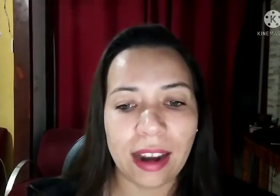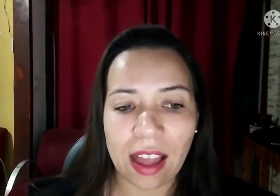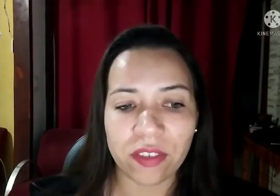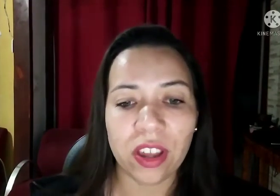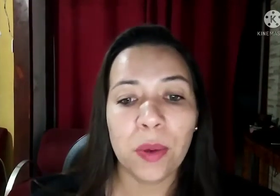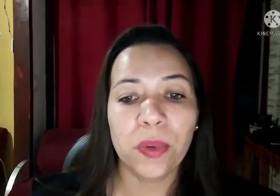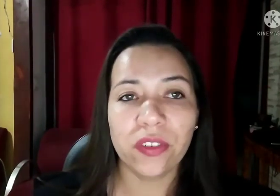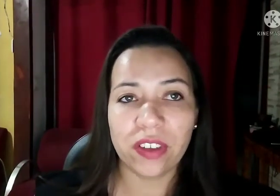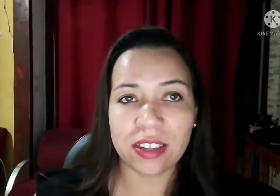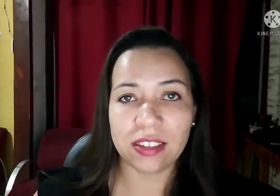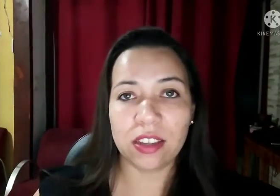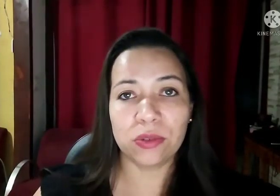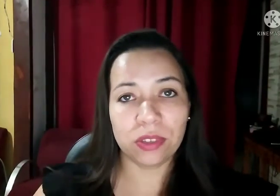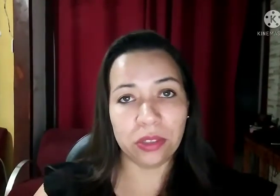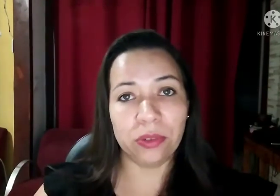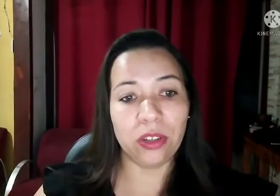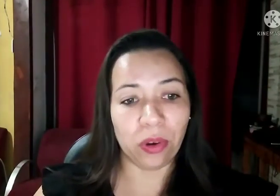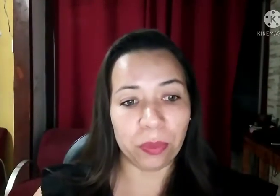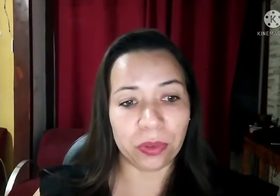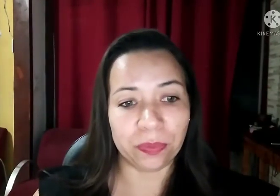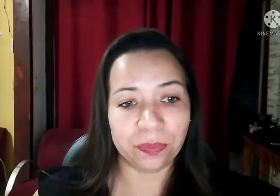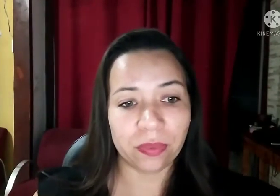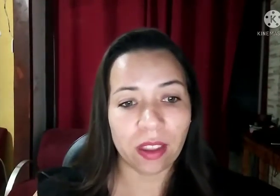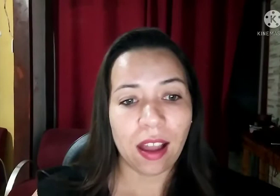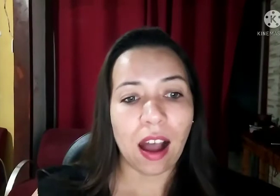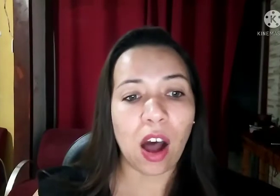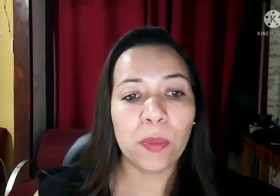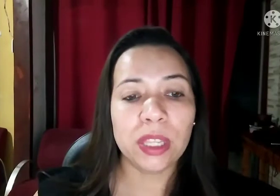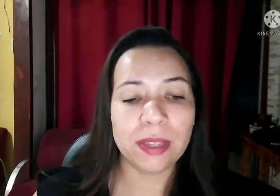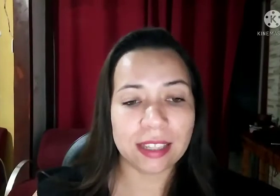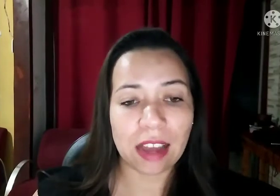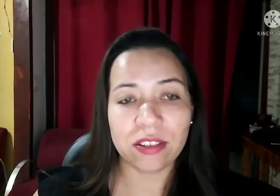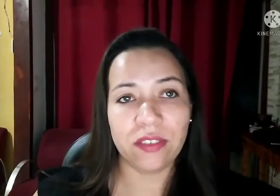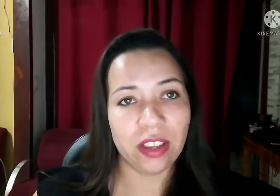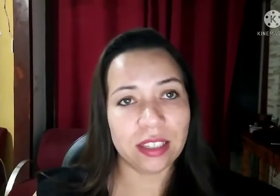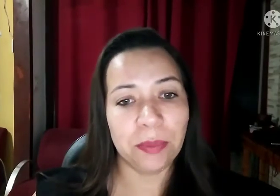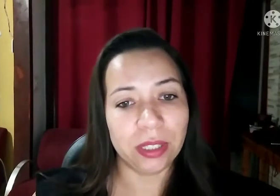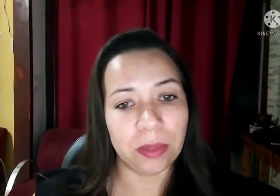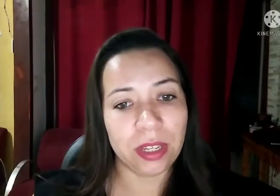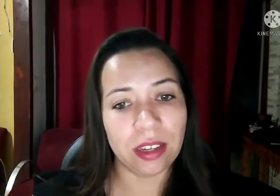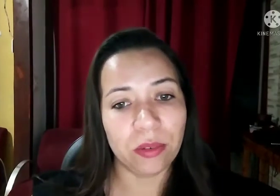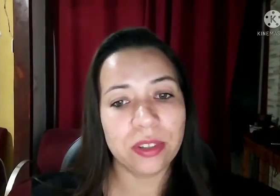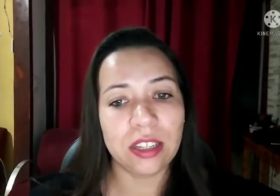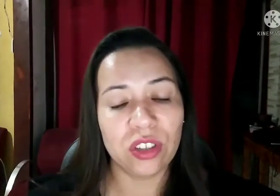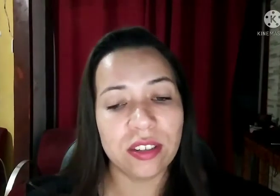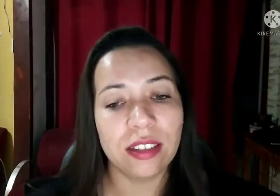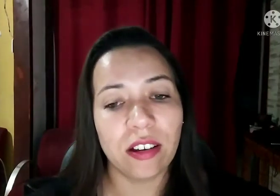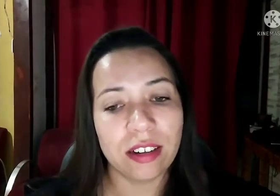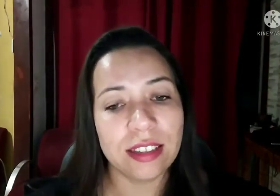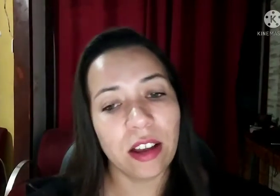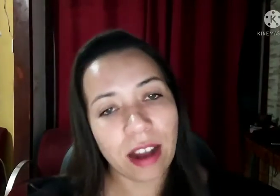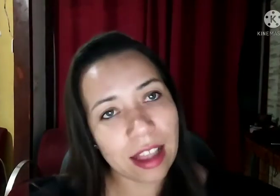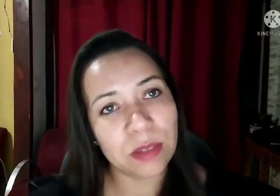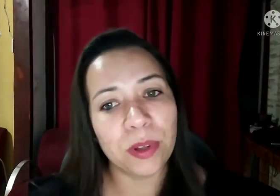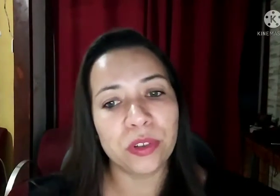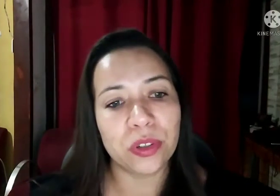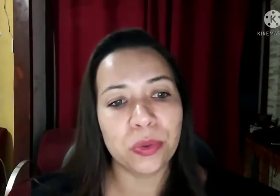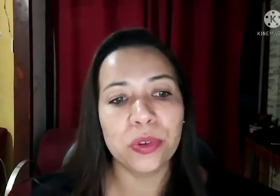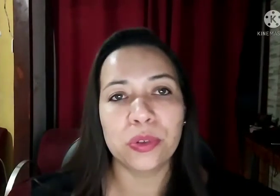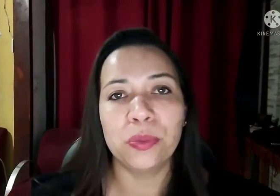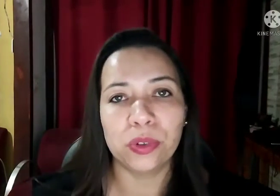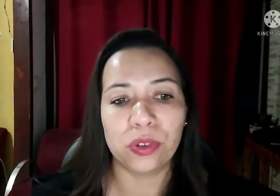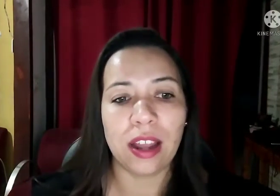de forma grave, por vezes resultando em óbito. Ao minimizar os efeitos da pandemia, os sentidos instaurados